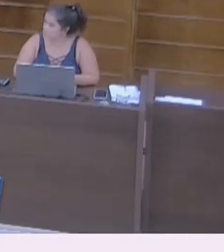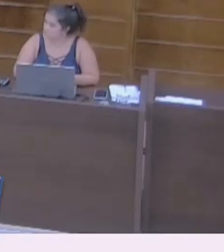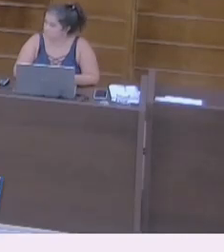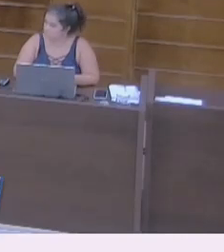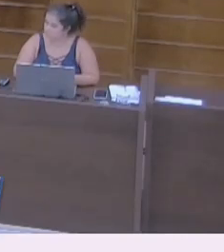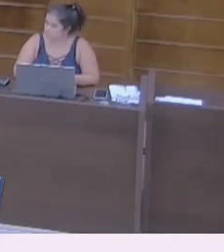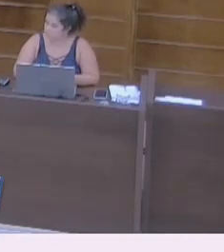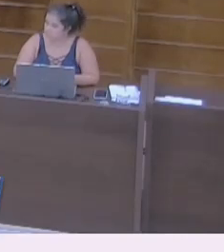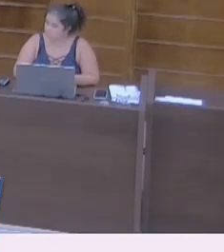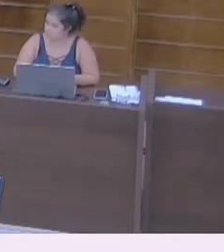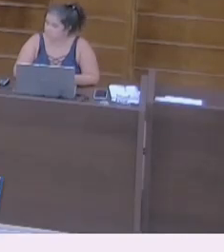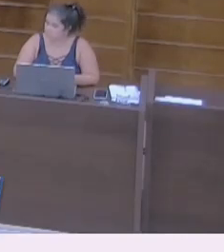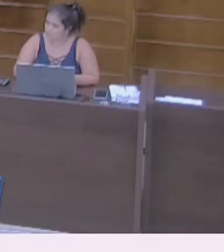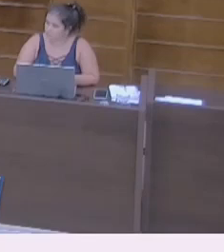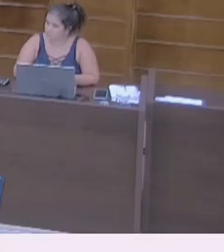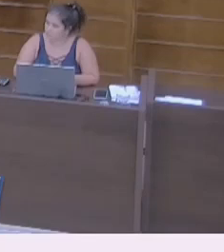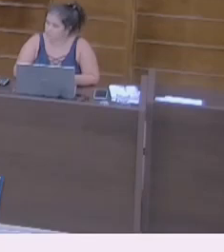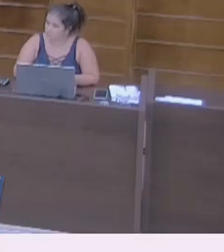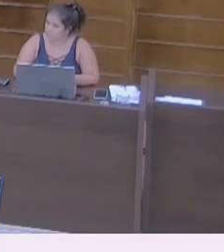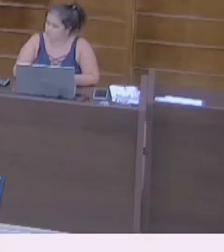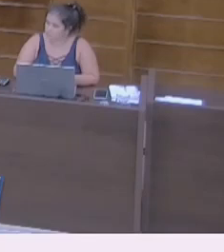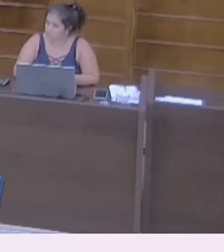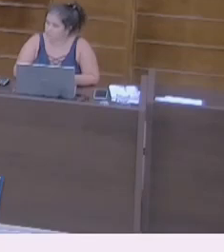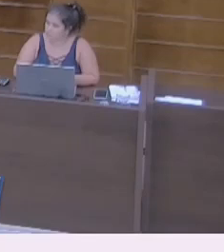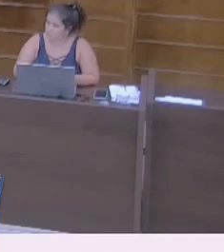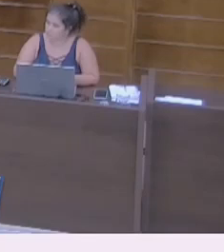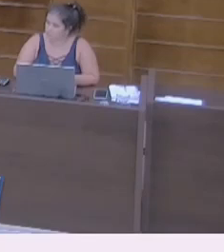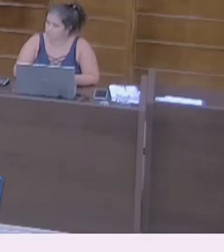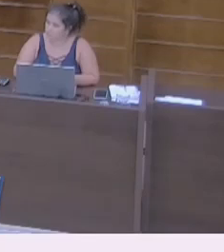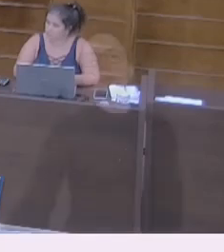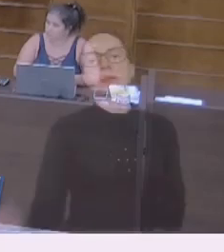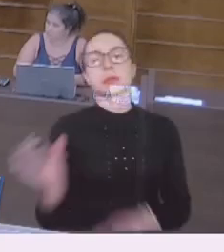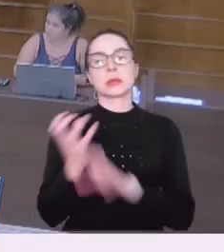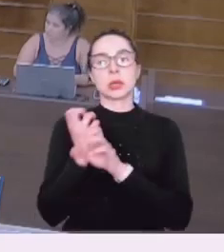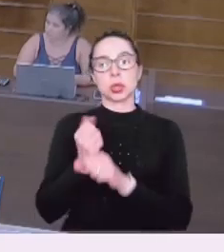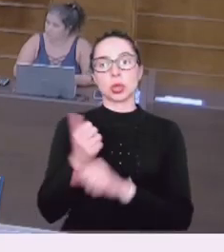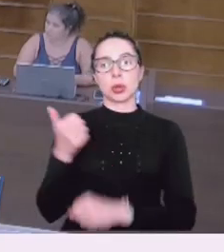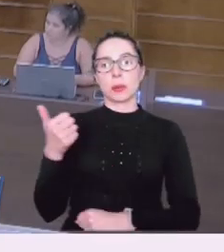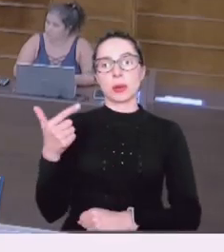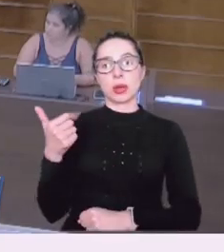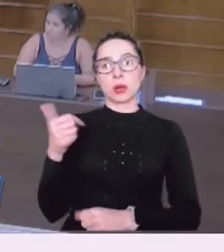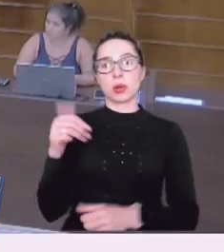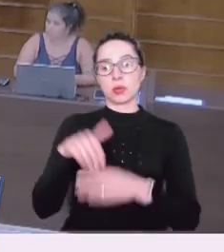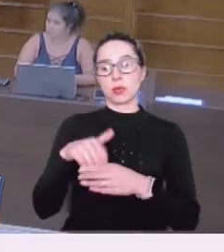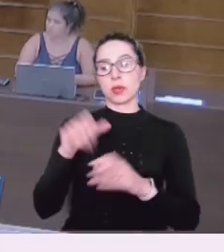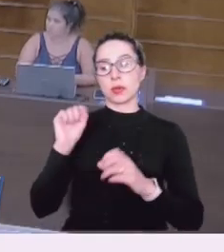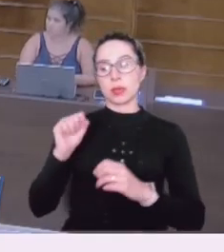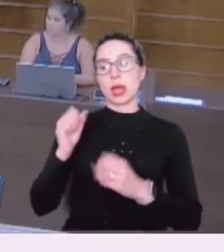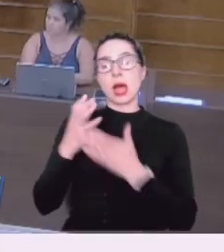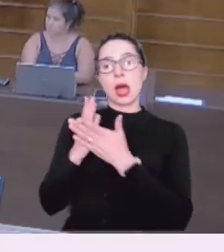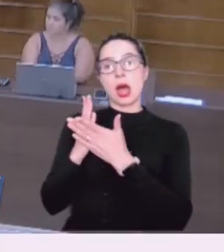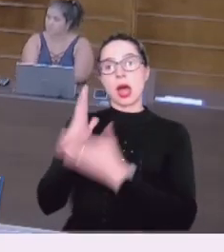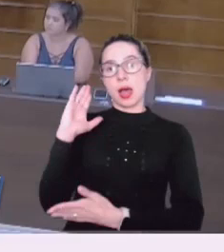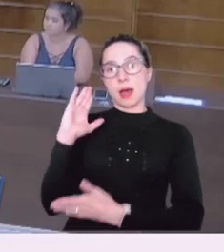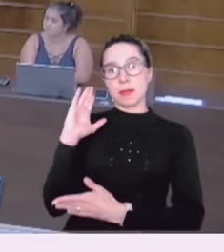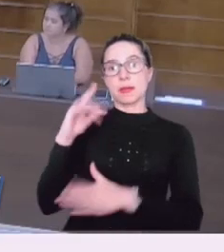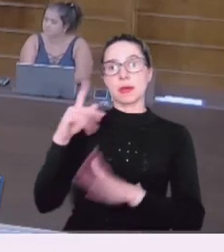Doze votos sim, senhor presidente. Com 12 votos sim, foi aprovado o projeto de lei ordinária número